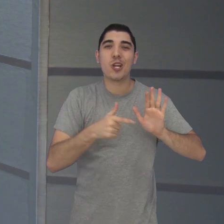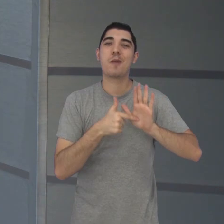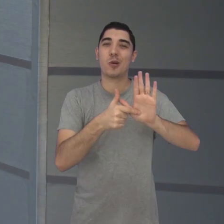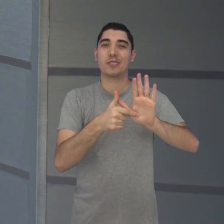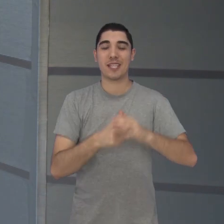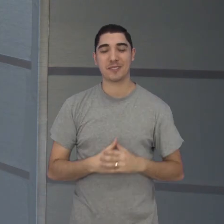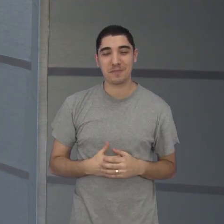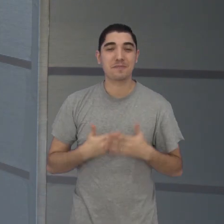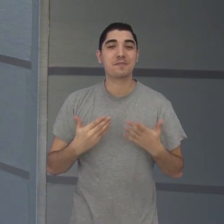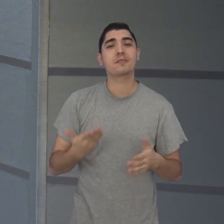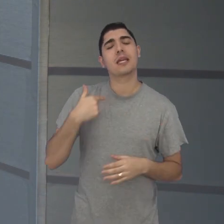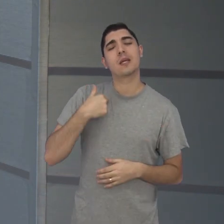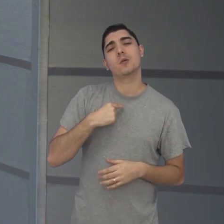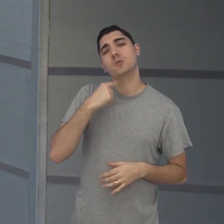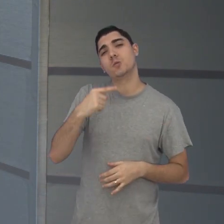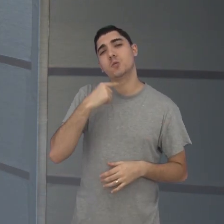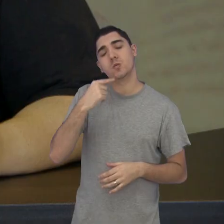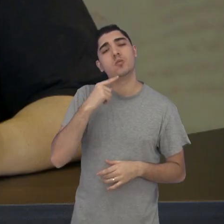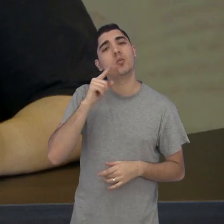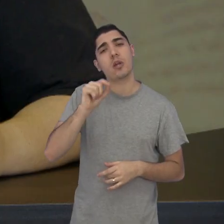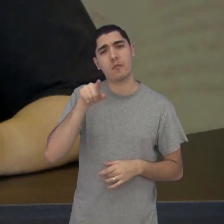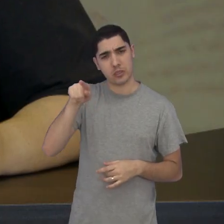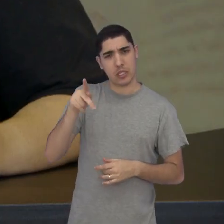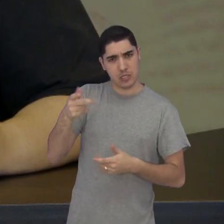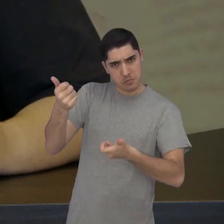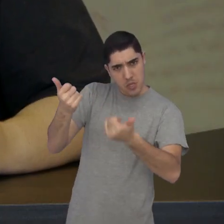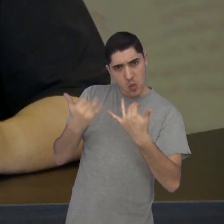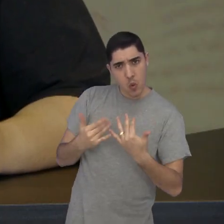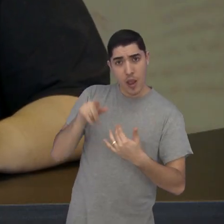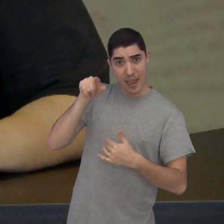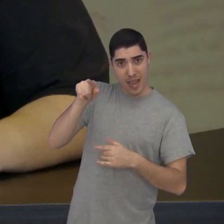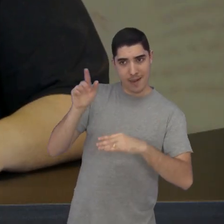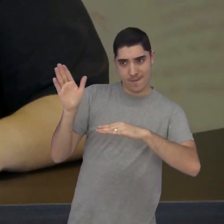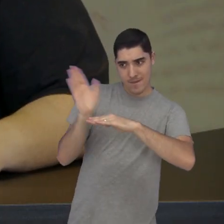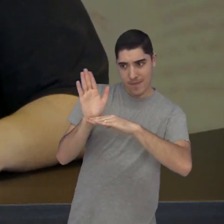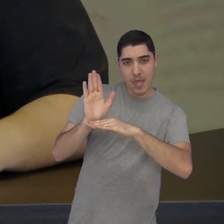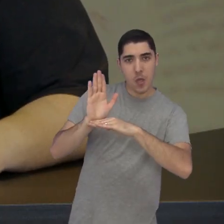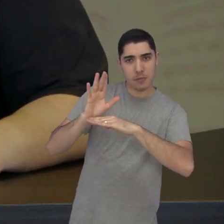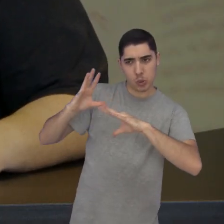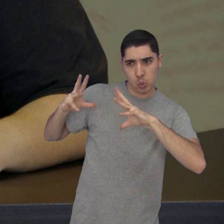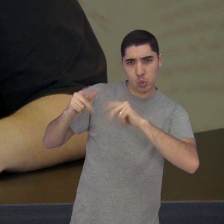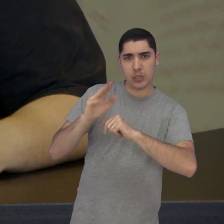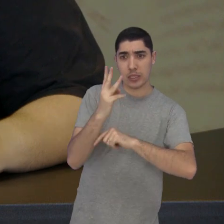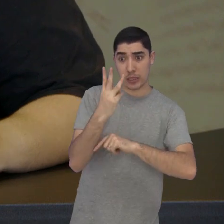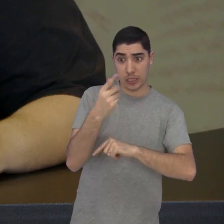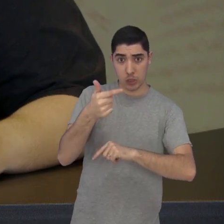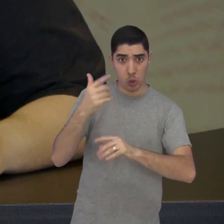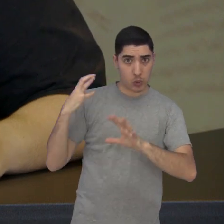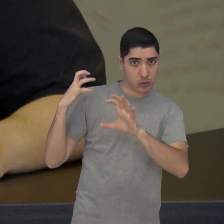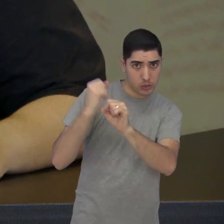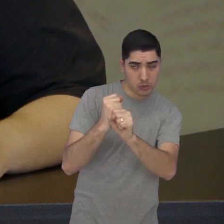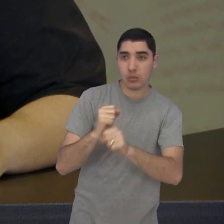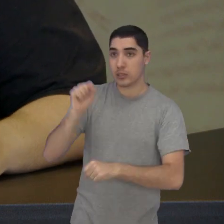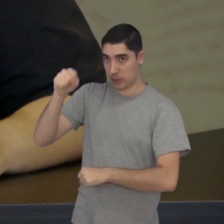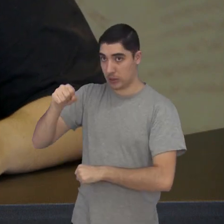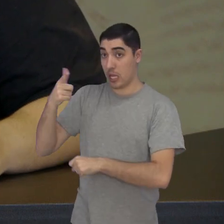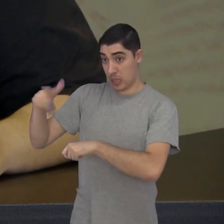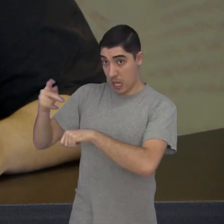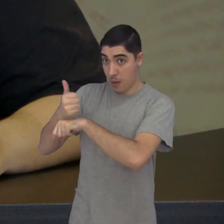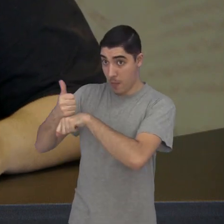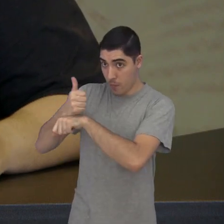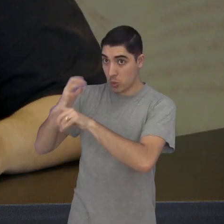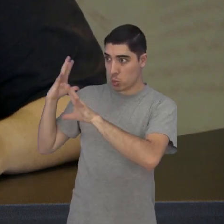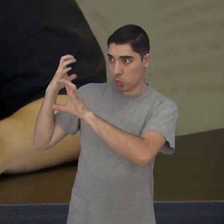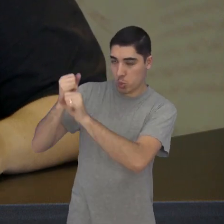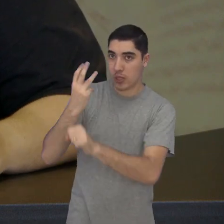né? Exato. Ô Pedro, uma dúvida que eu tenho, você está falando que tudo que ele fez de filme, de 32 filmes, é isso que ele fez? Ao longo da